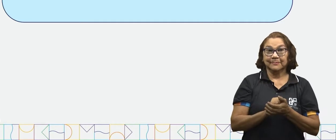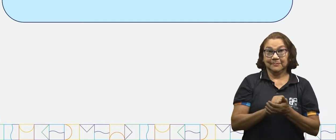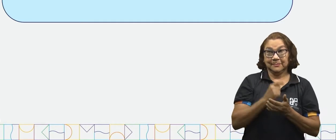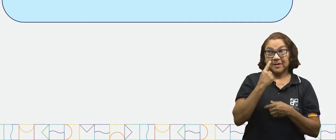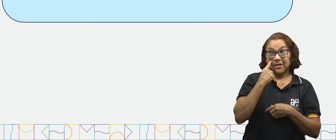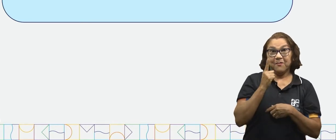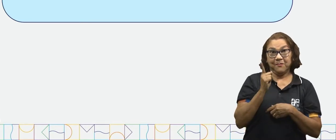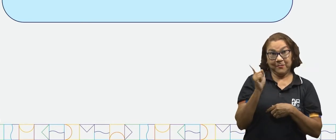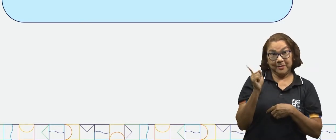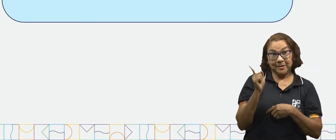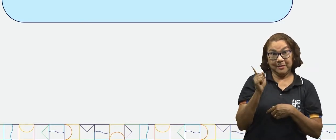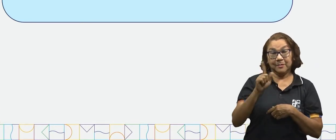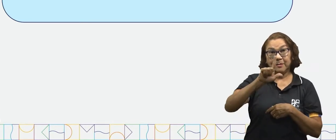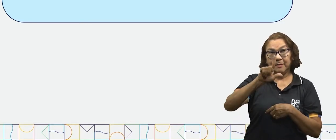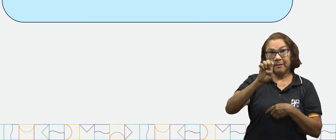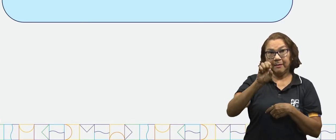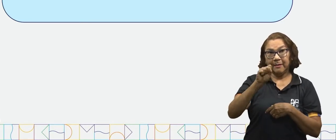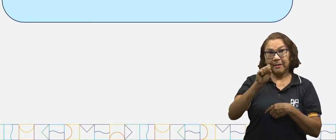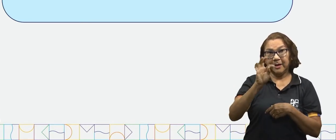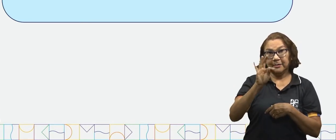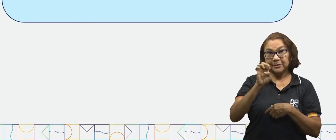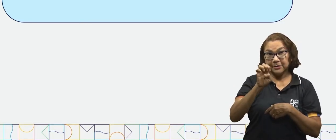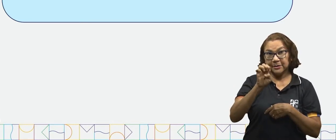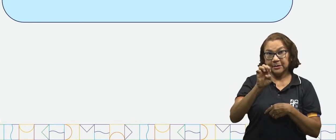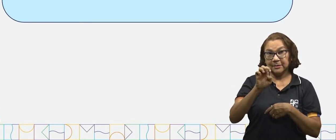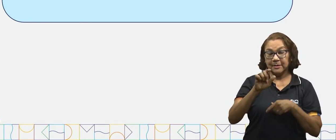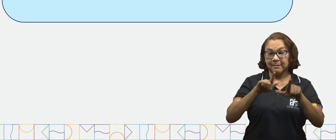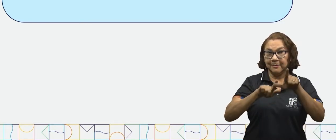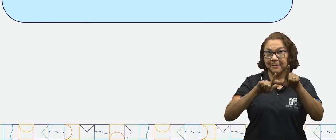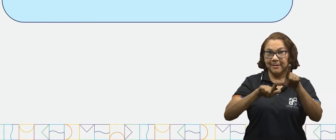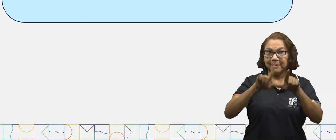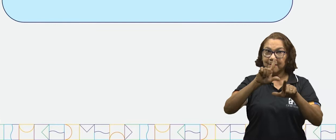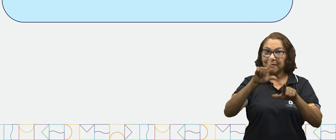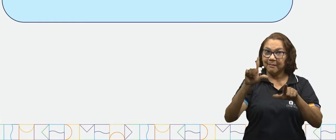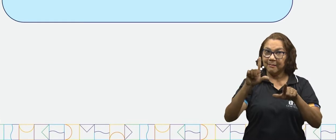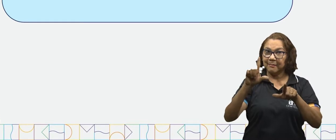O norte é representado pela letra N. O sul